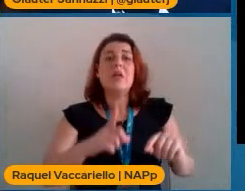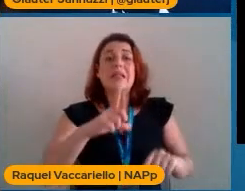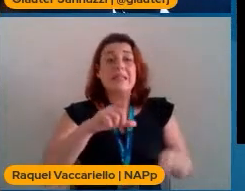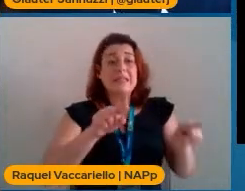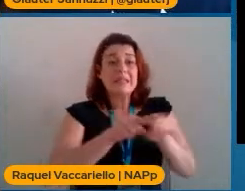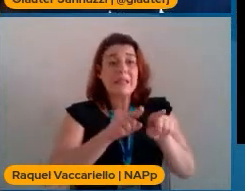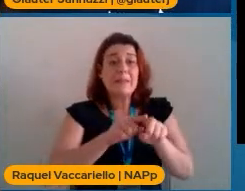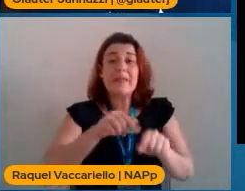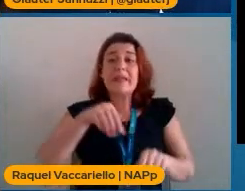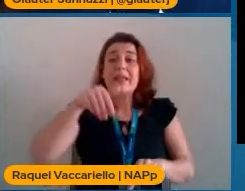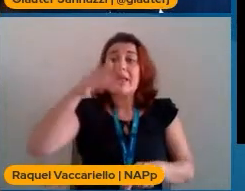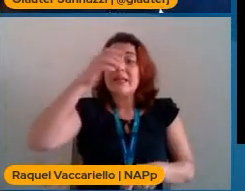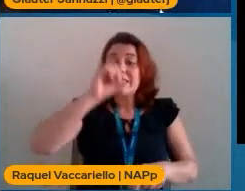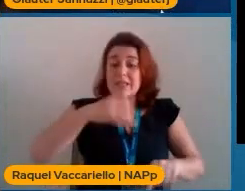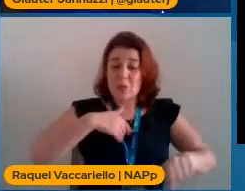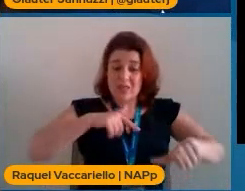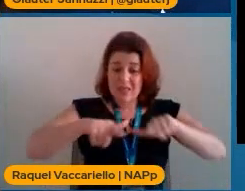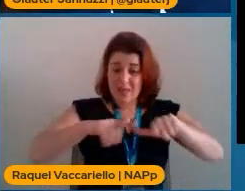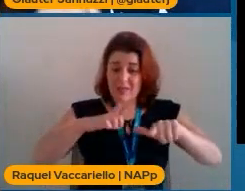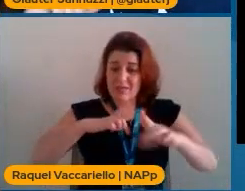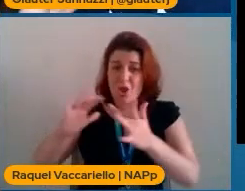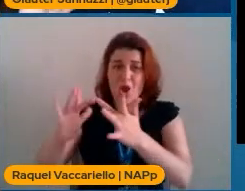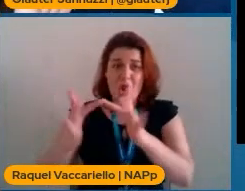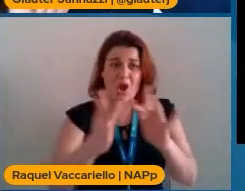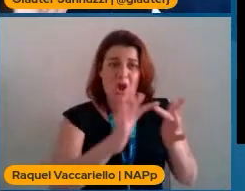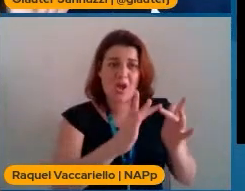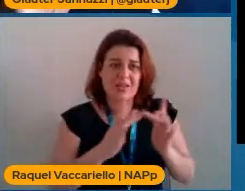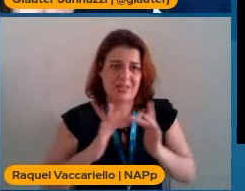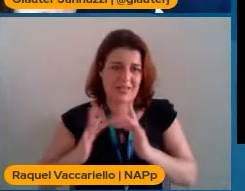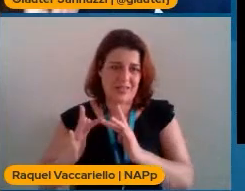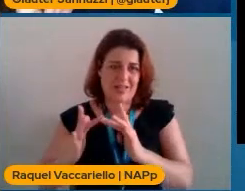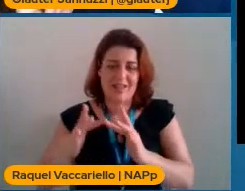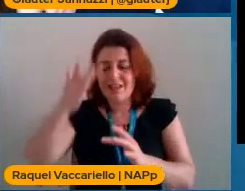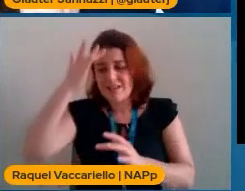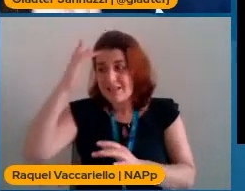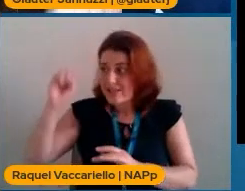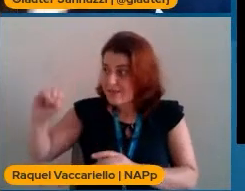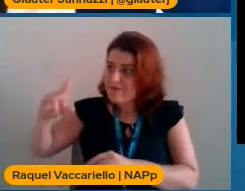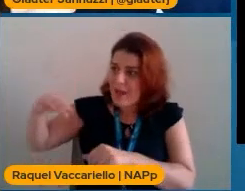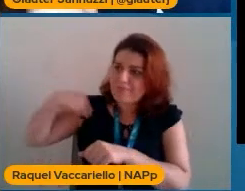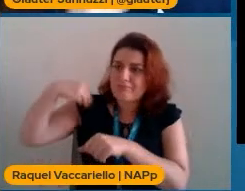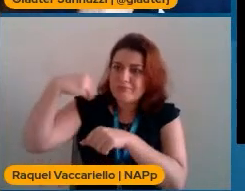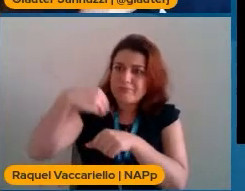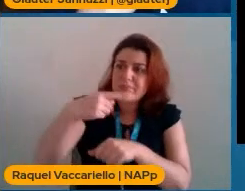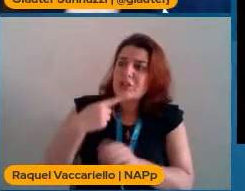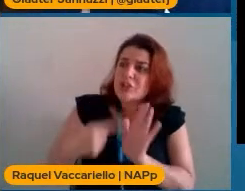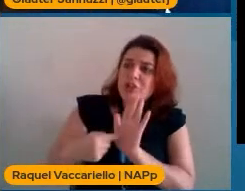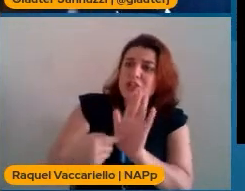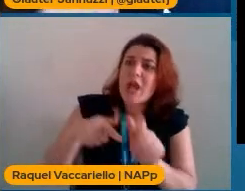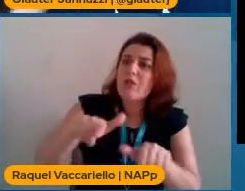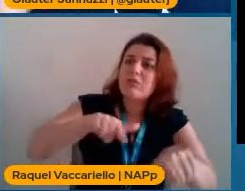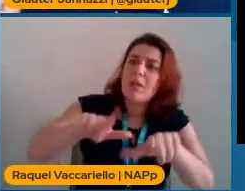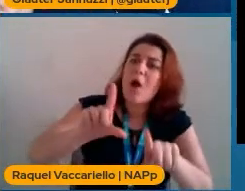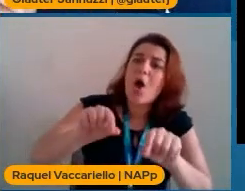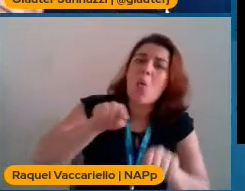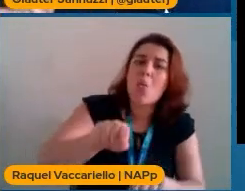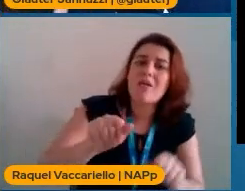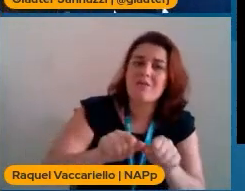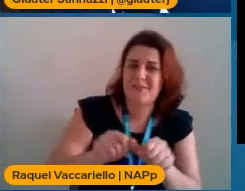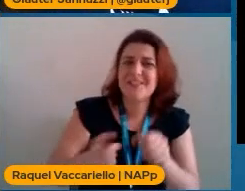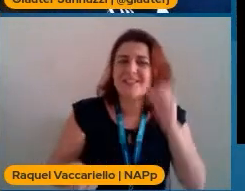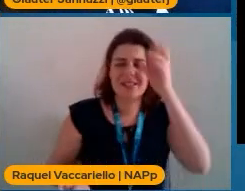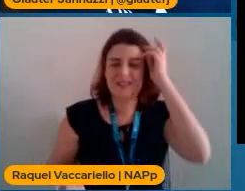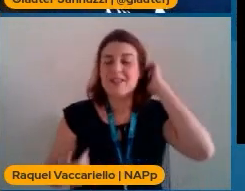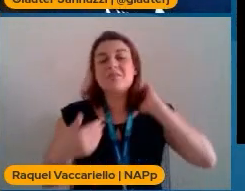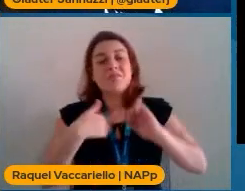de quem indica, né, e não o quociente de inteligência. É conexão, Marcelo. O mundo sempre vai ser assim, sabe por quê? Eu falo muito isso com os